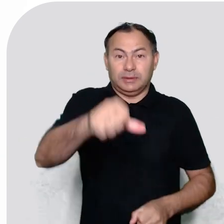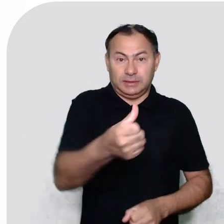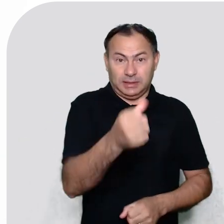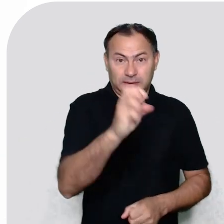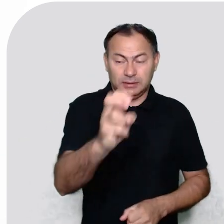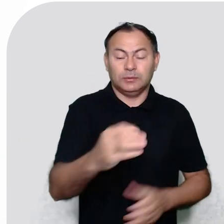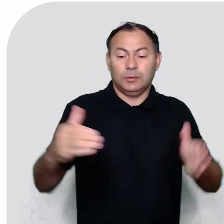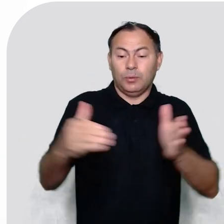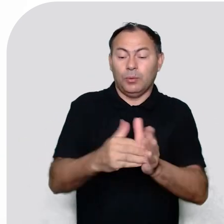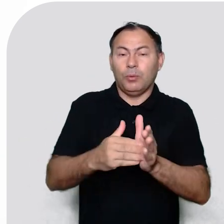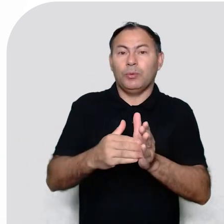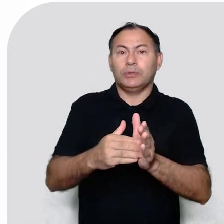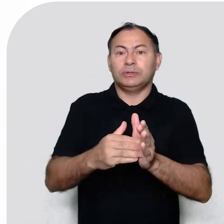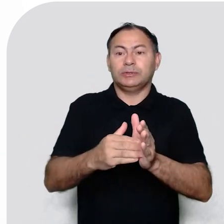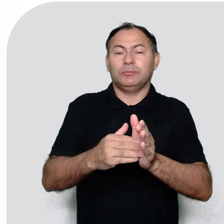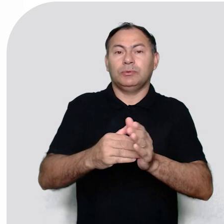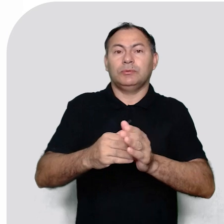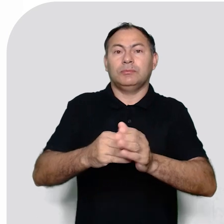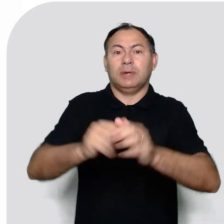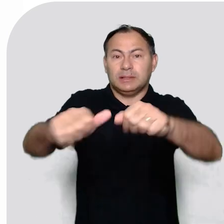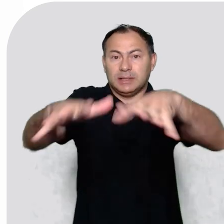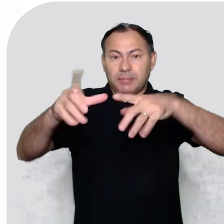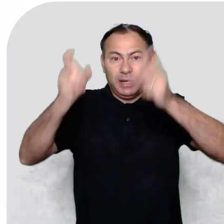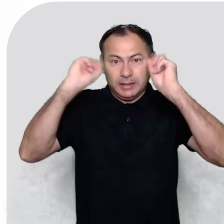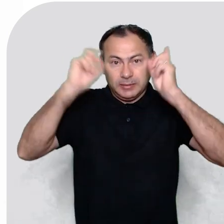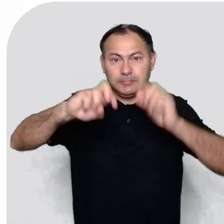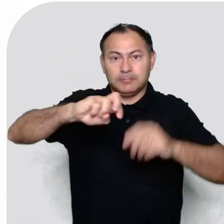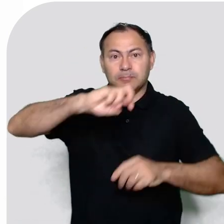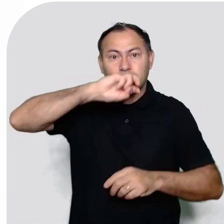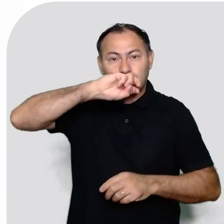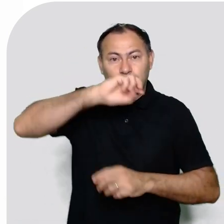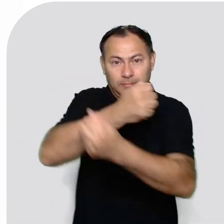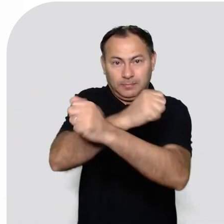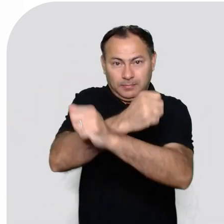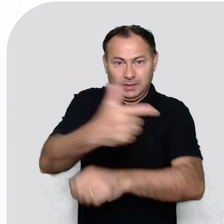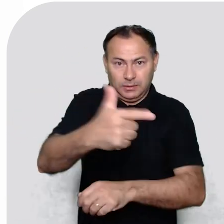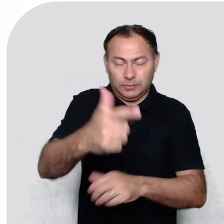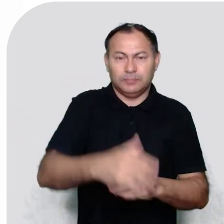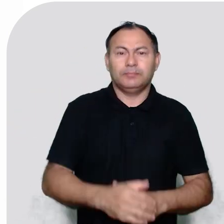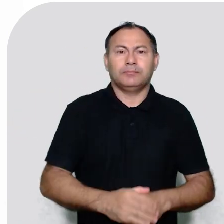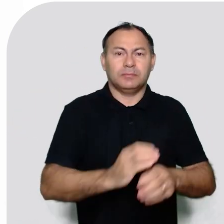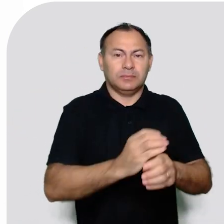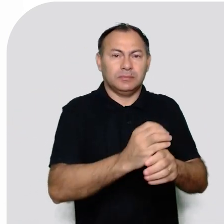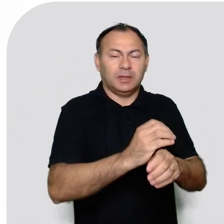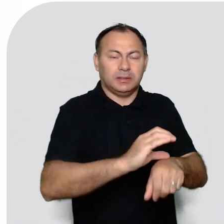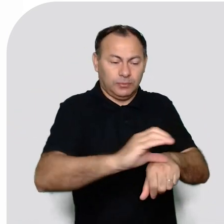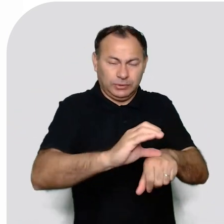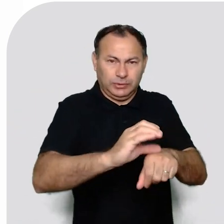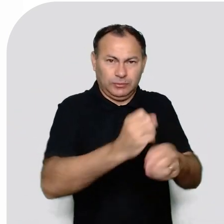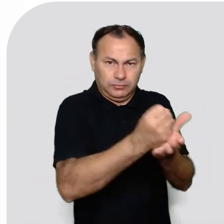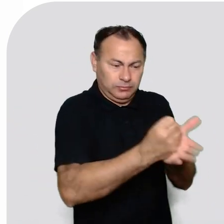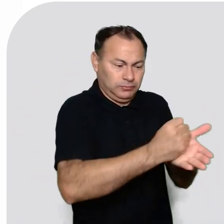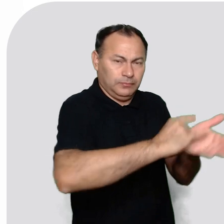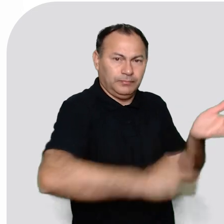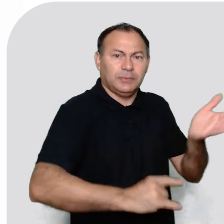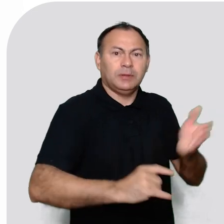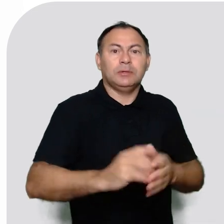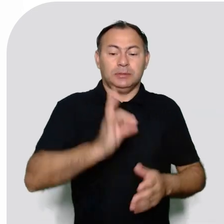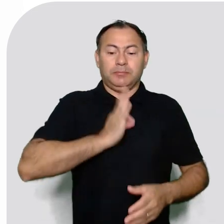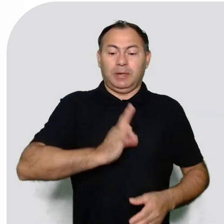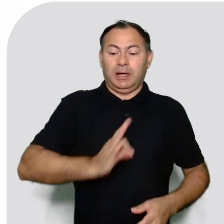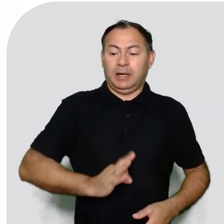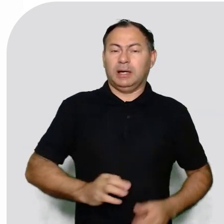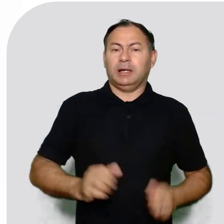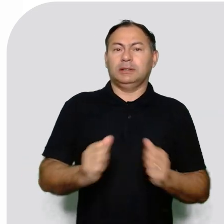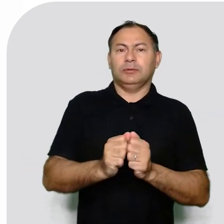última sessão do Concílio Vaticano II. Nessa Constituição, os padres conciliares refletiram